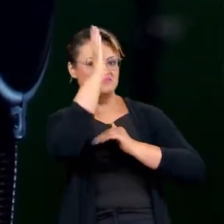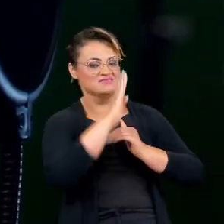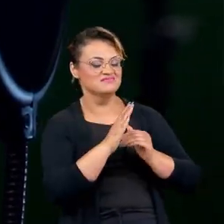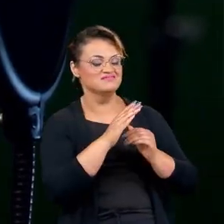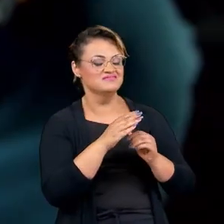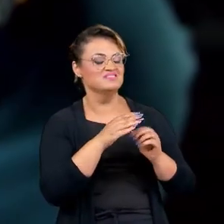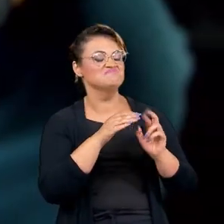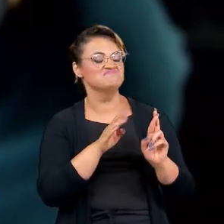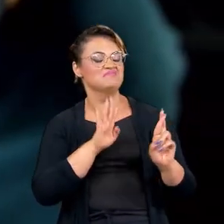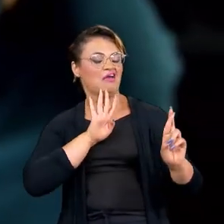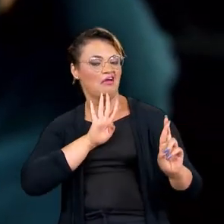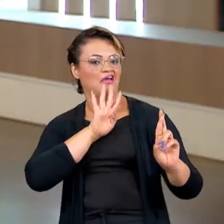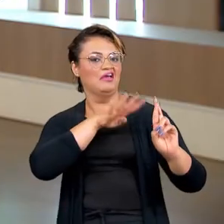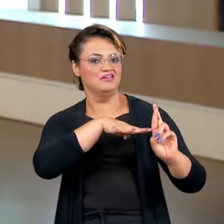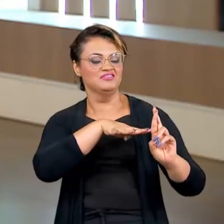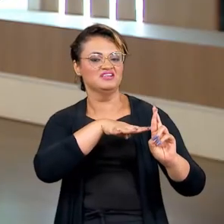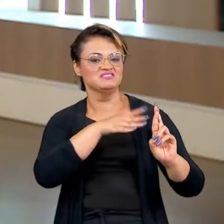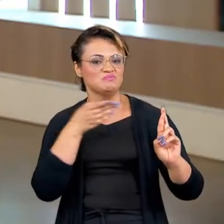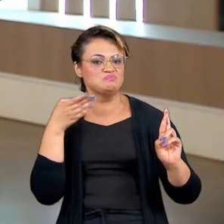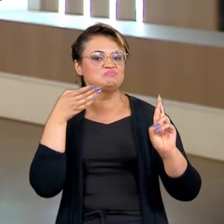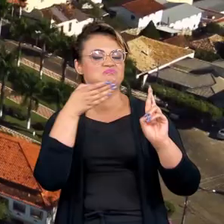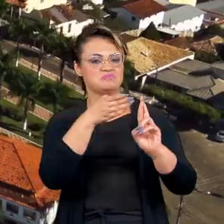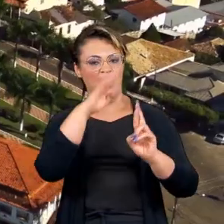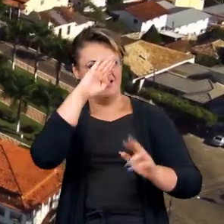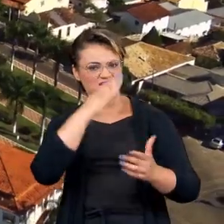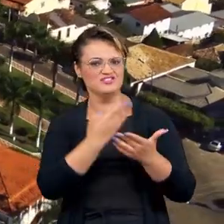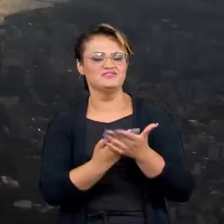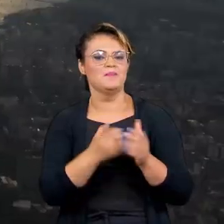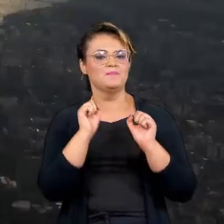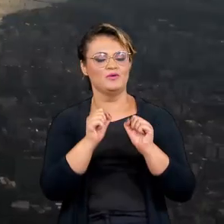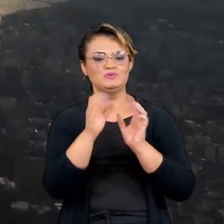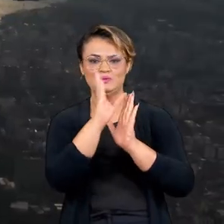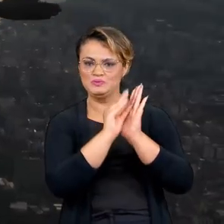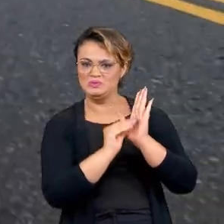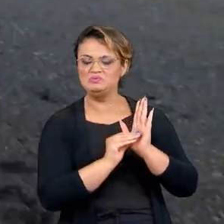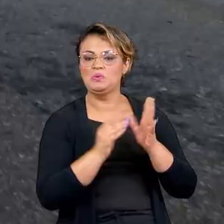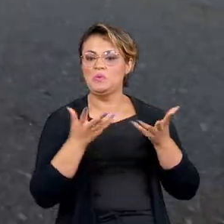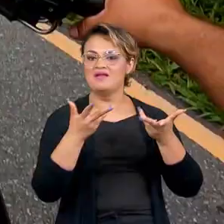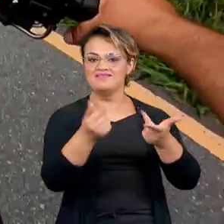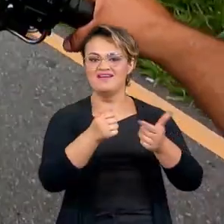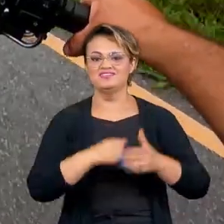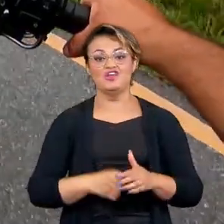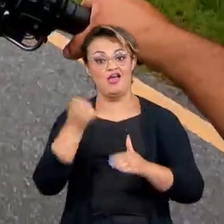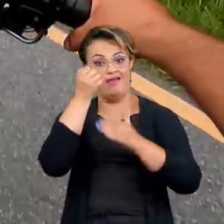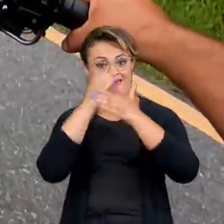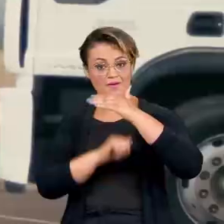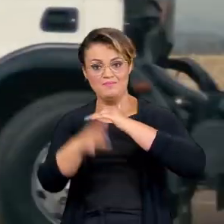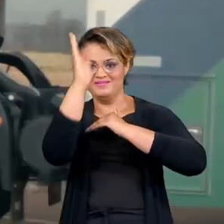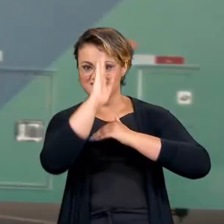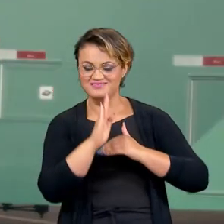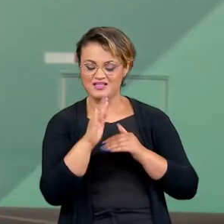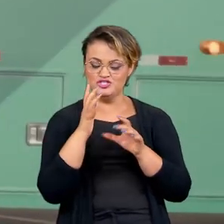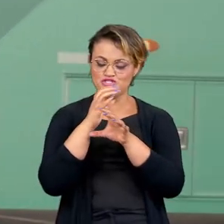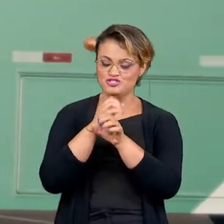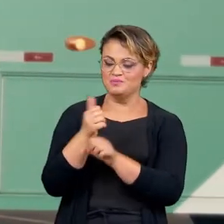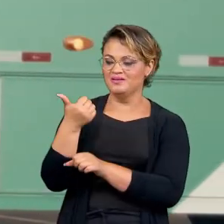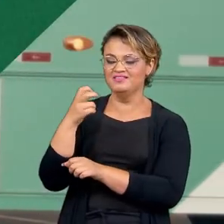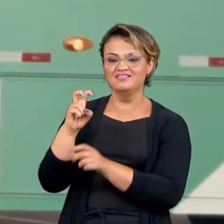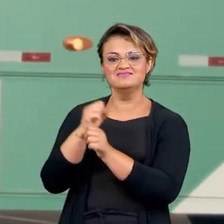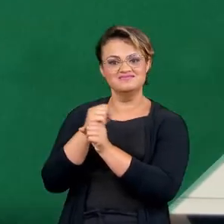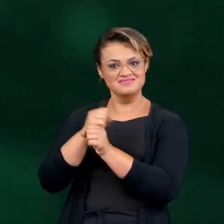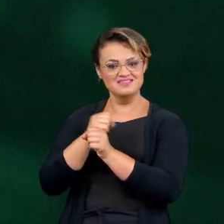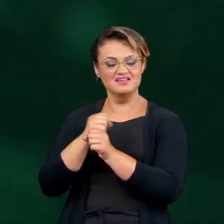são referência em informação confiável e conteúdo de qualidade. EBC,